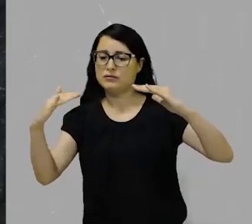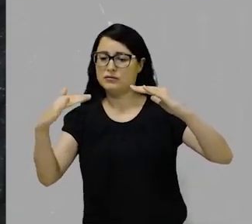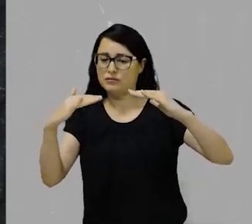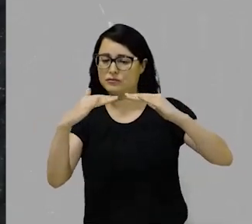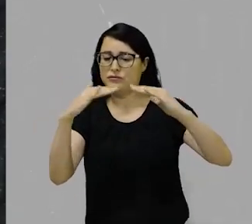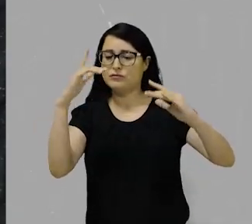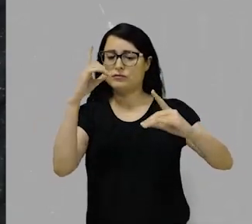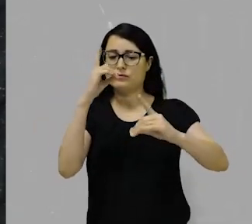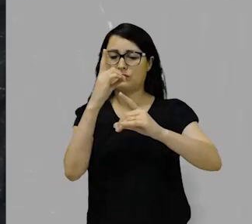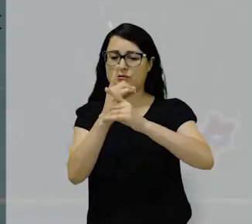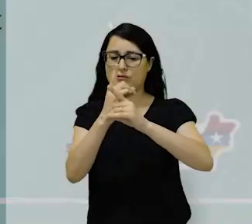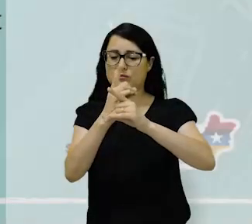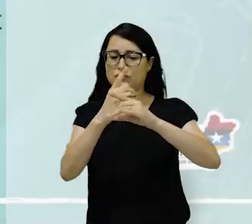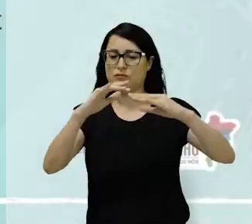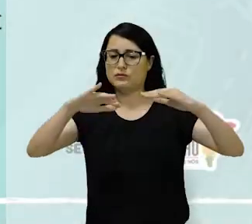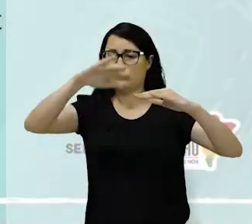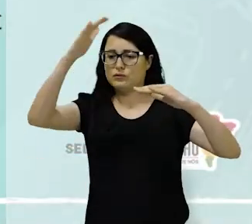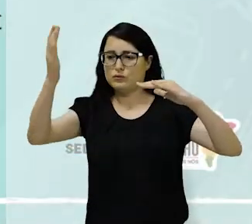Respira.